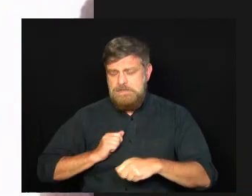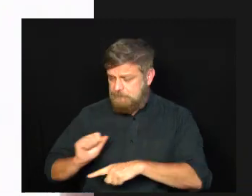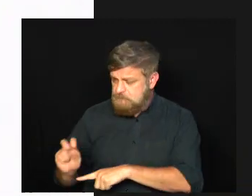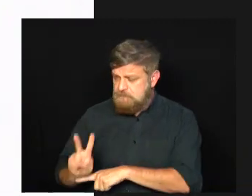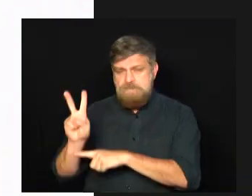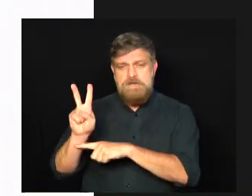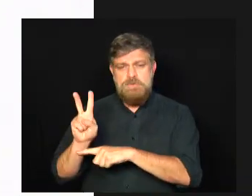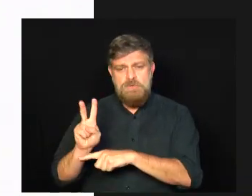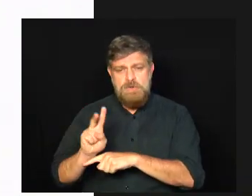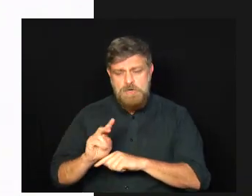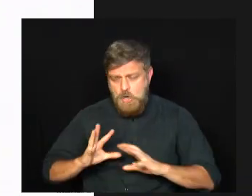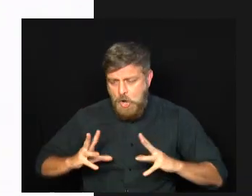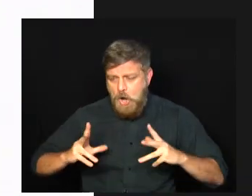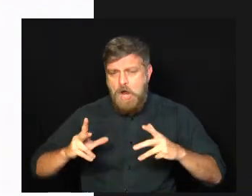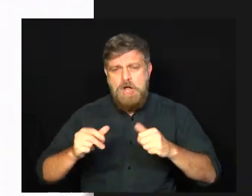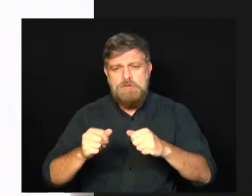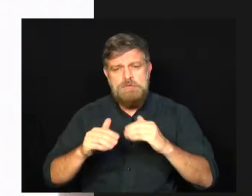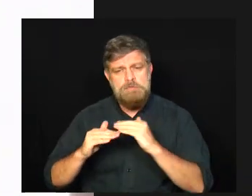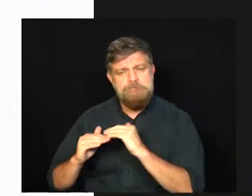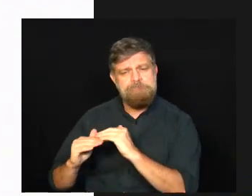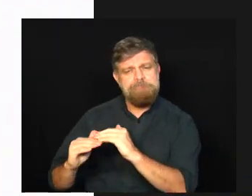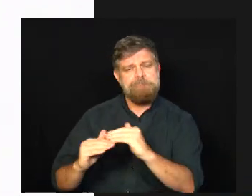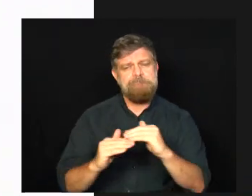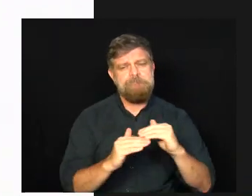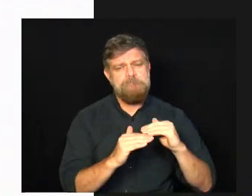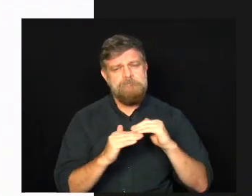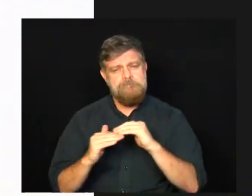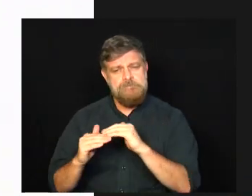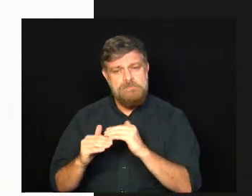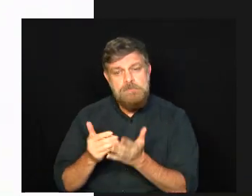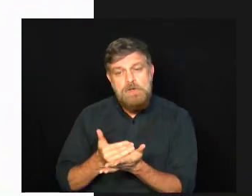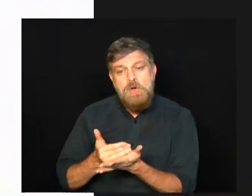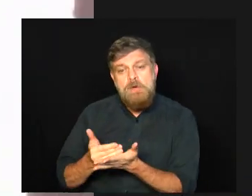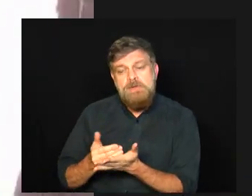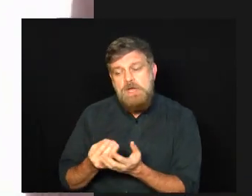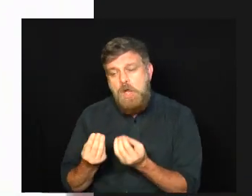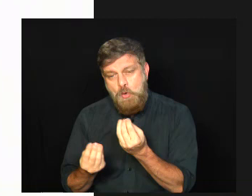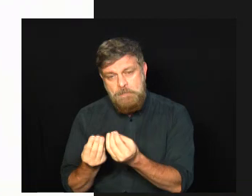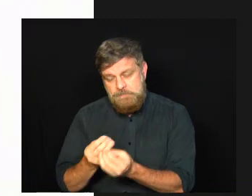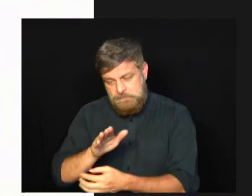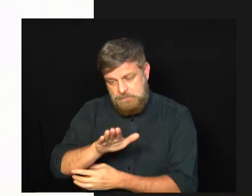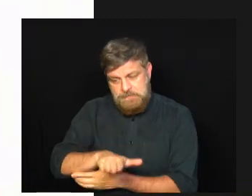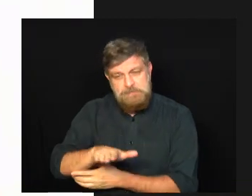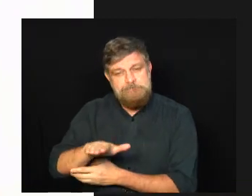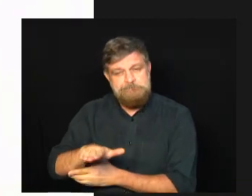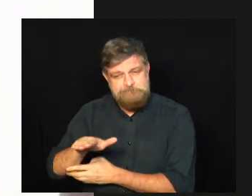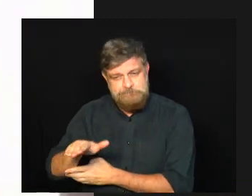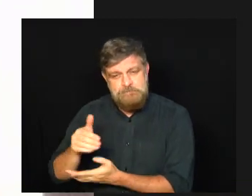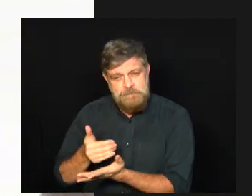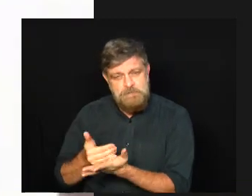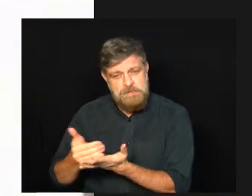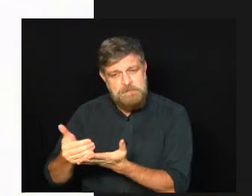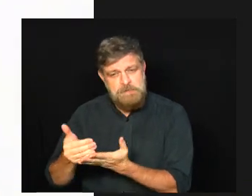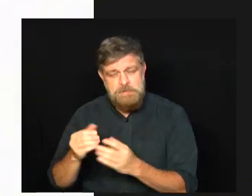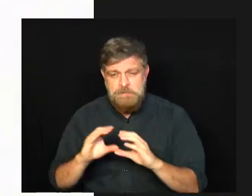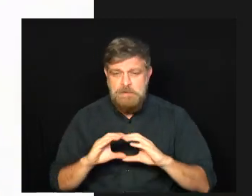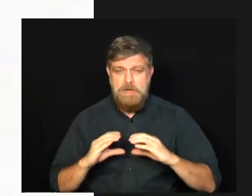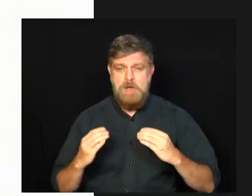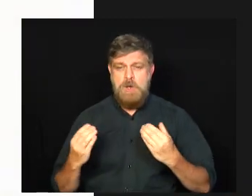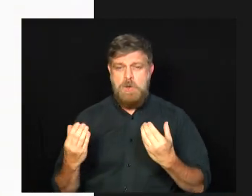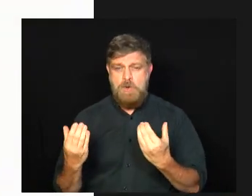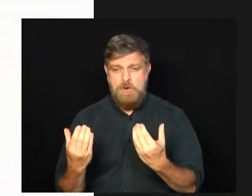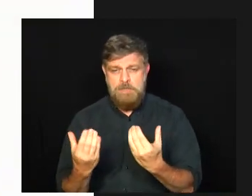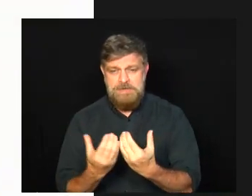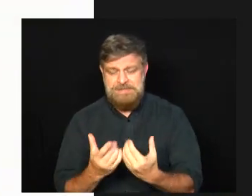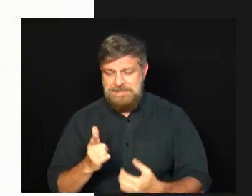de todos. E vamos começar pela criança. Vamos pela criança, pelas comunidades que a